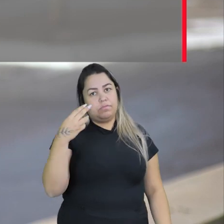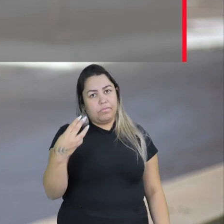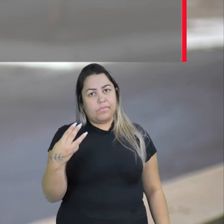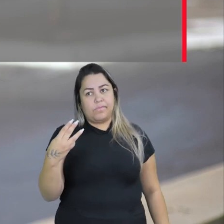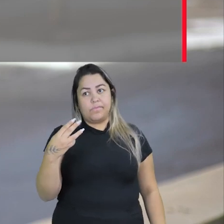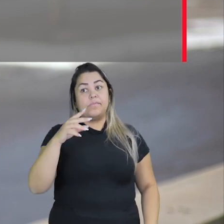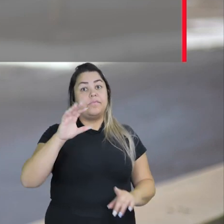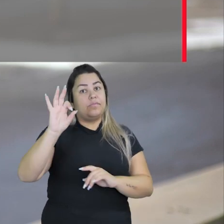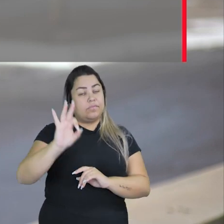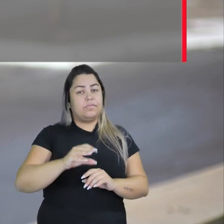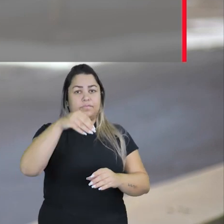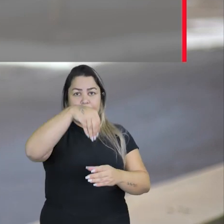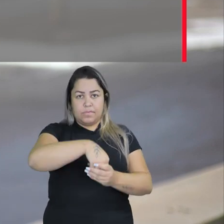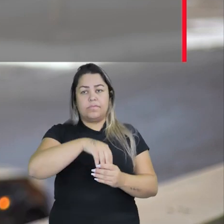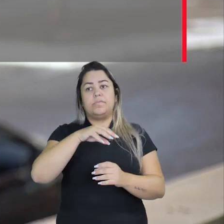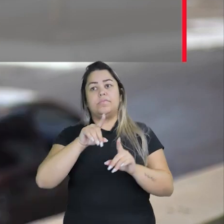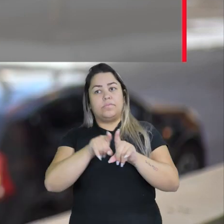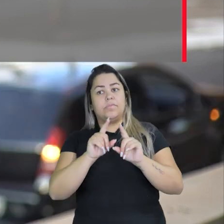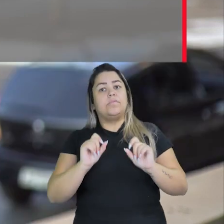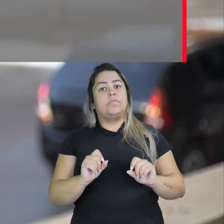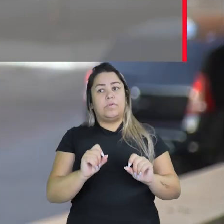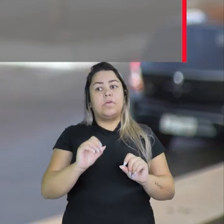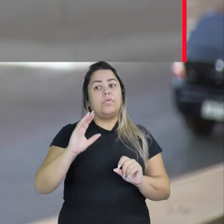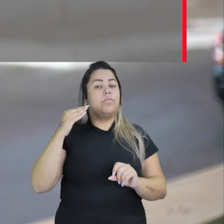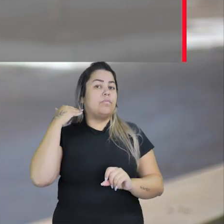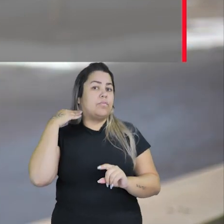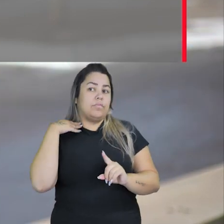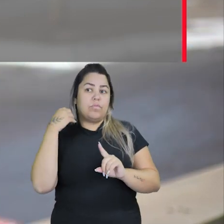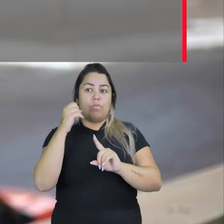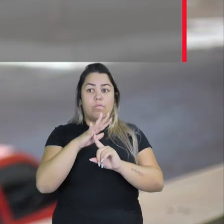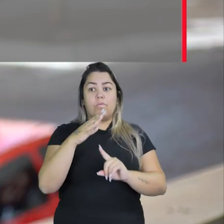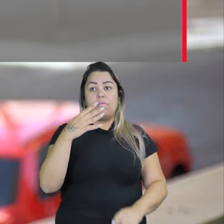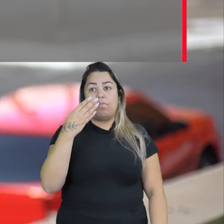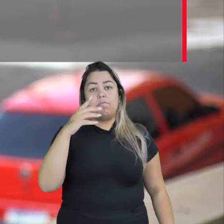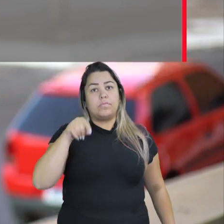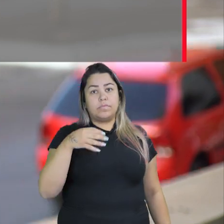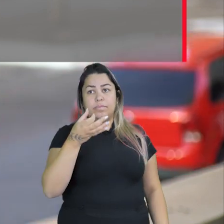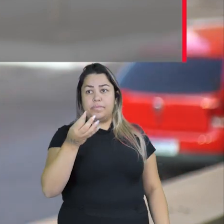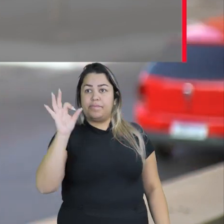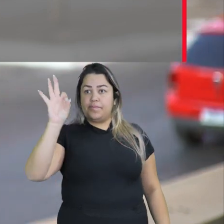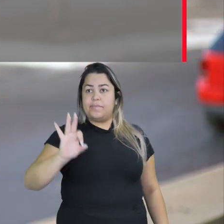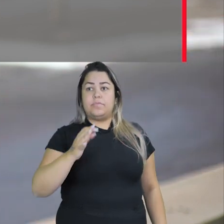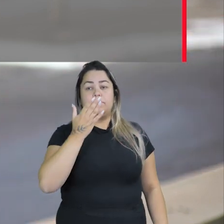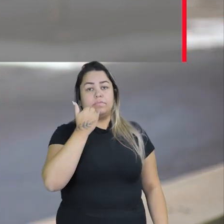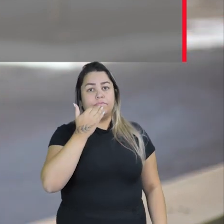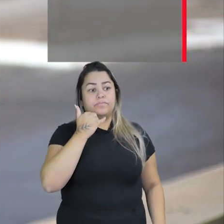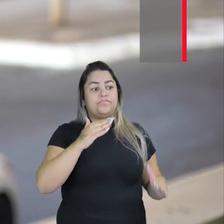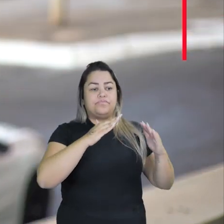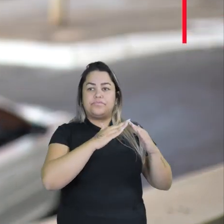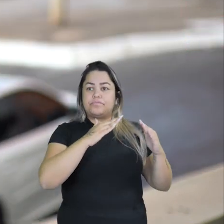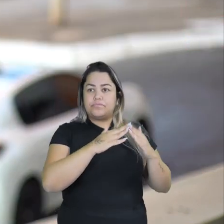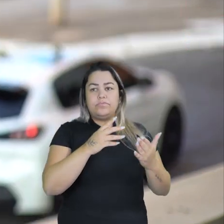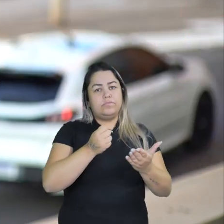ficou em 4,23%, dentro do teto que é estabelecido pelo Banco Central de 4,5%.